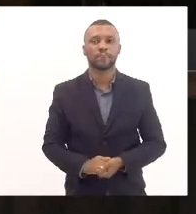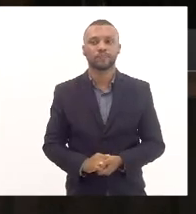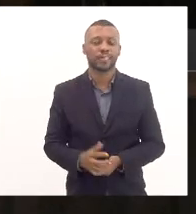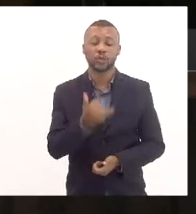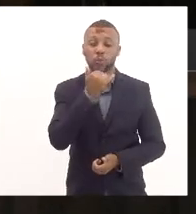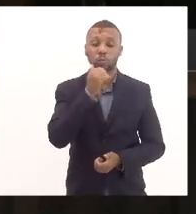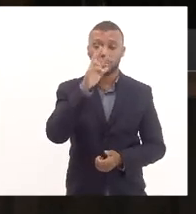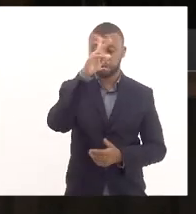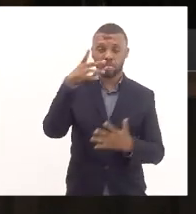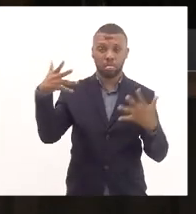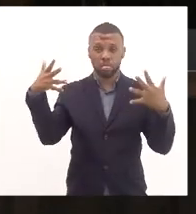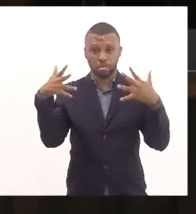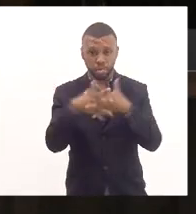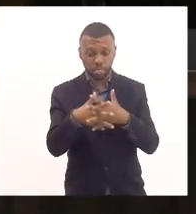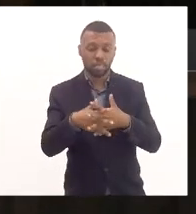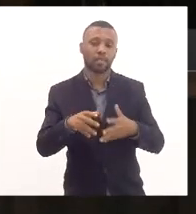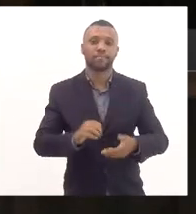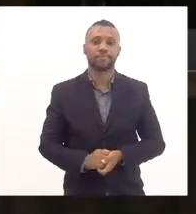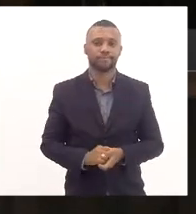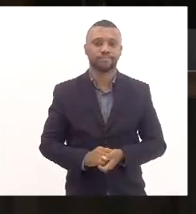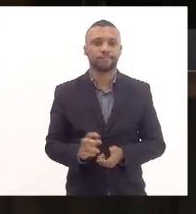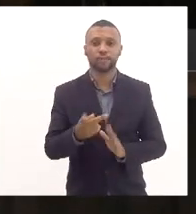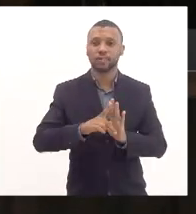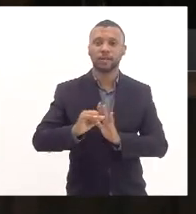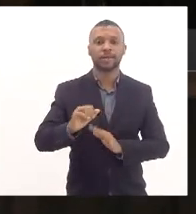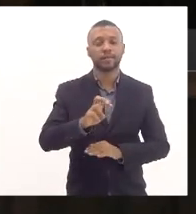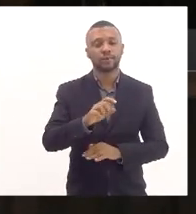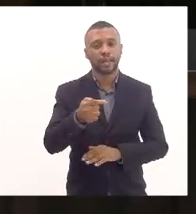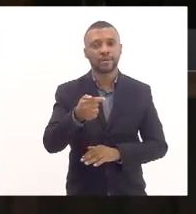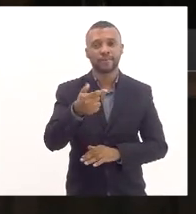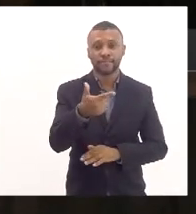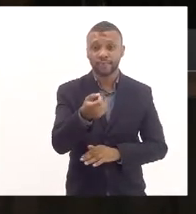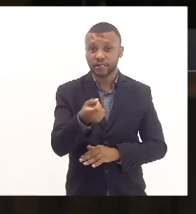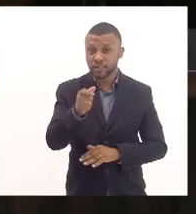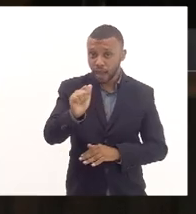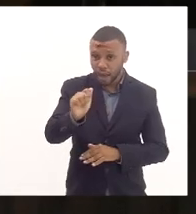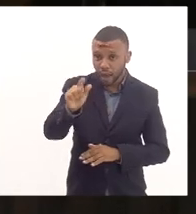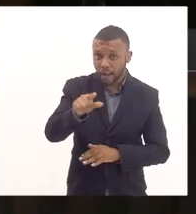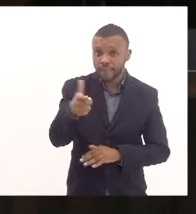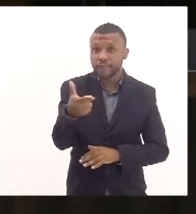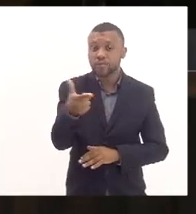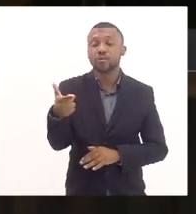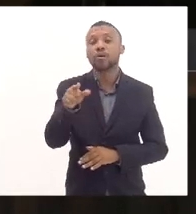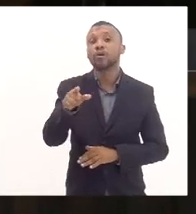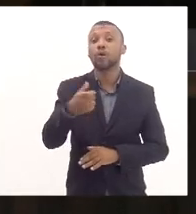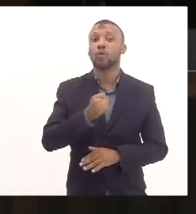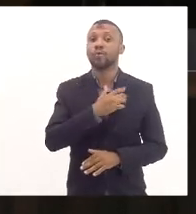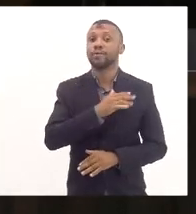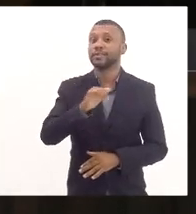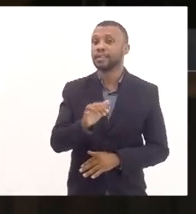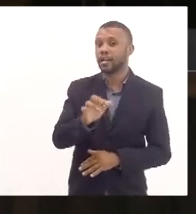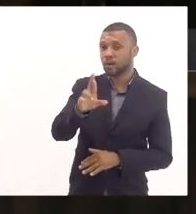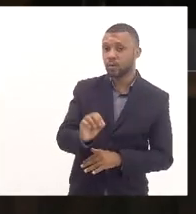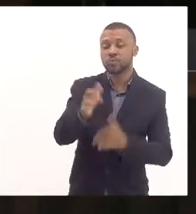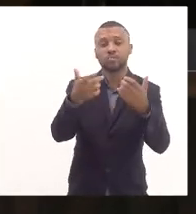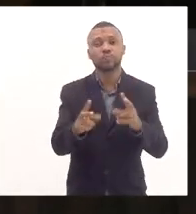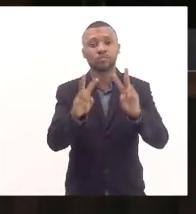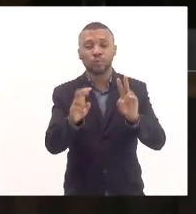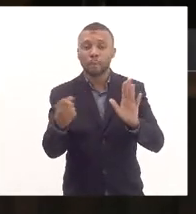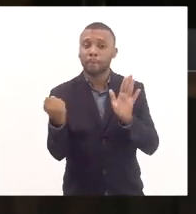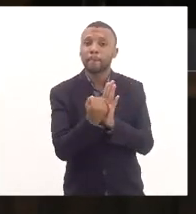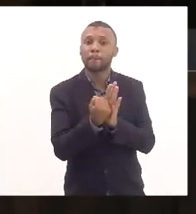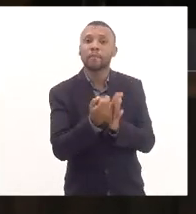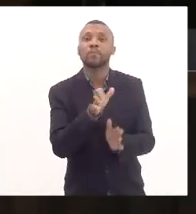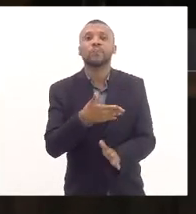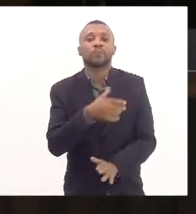o perdão presidencial os trabalhos da hora projeto de lei 57 2922 autoria Deputado Coronel Jairo considera patrimônio imaterial do